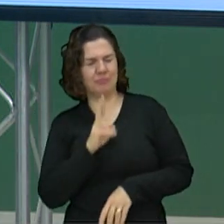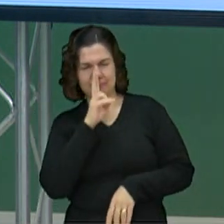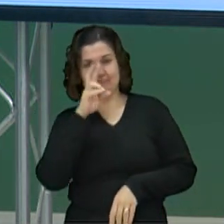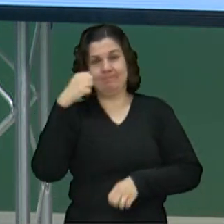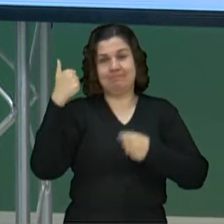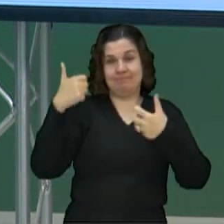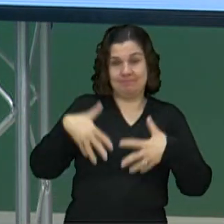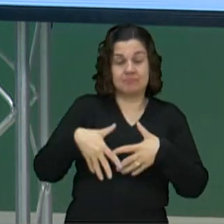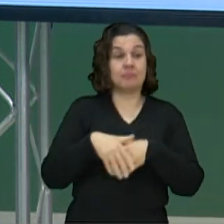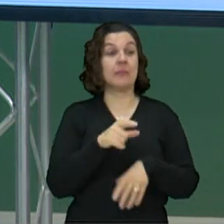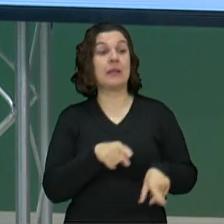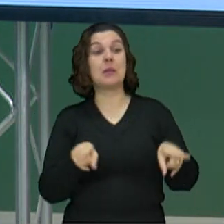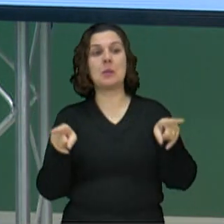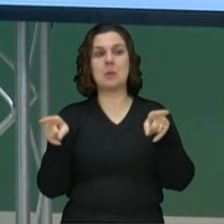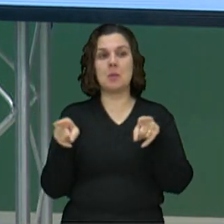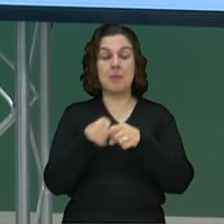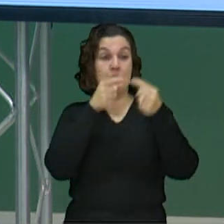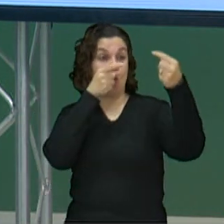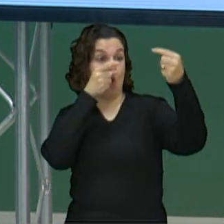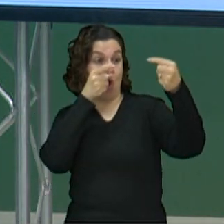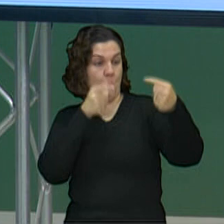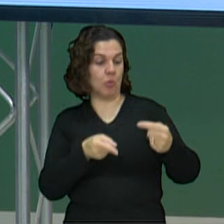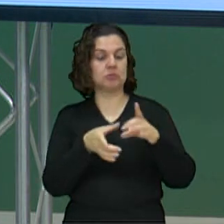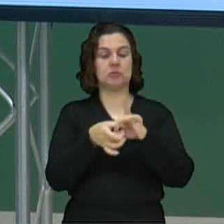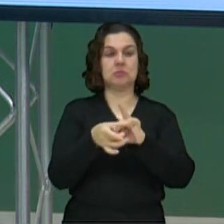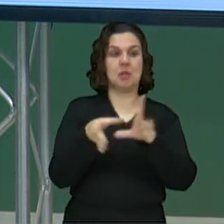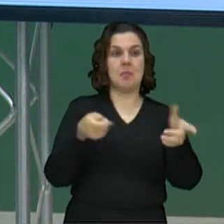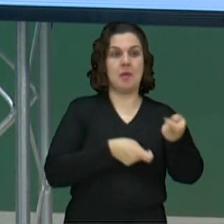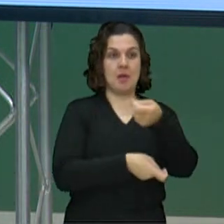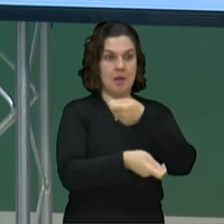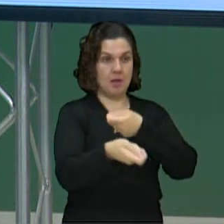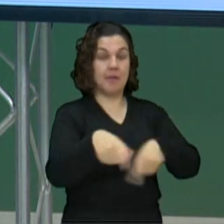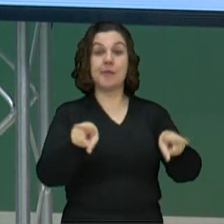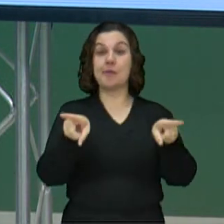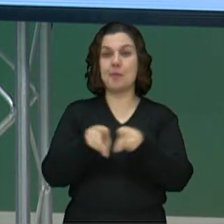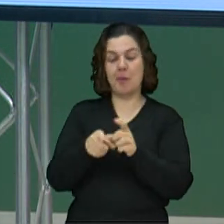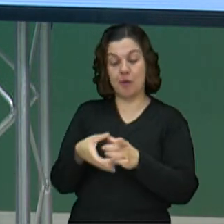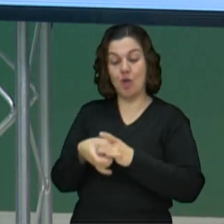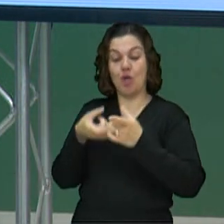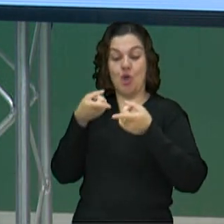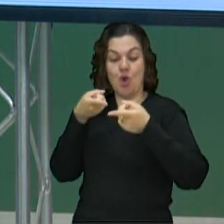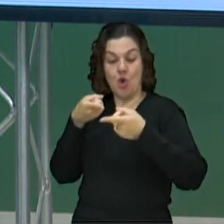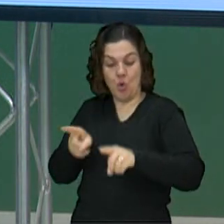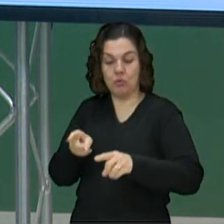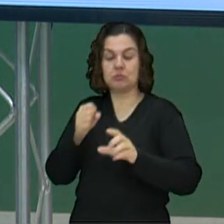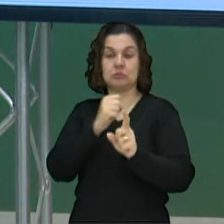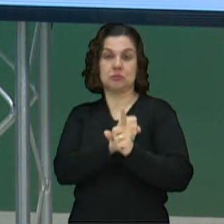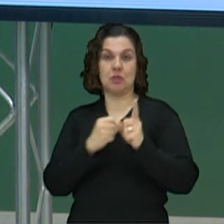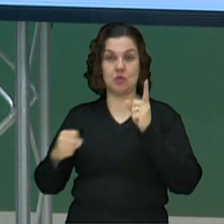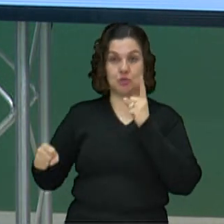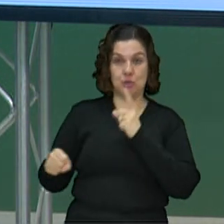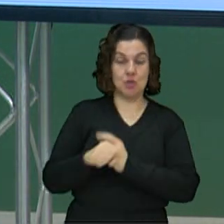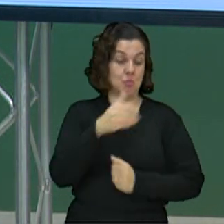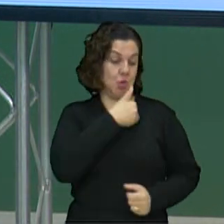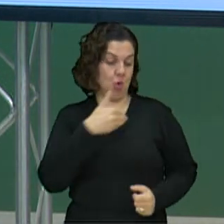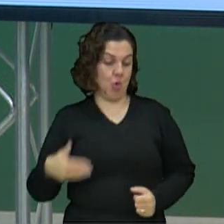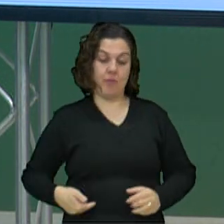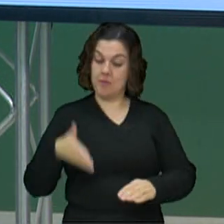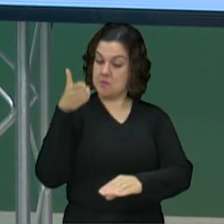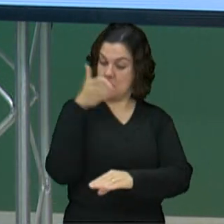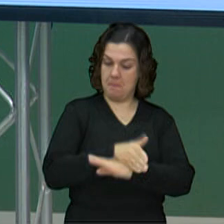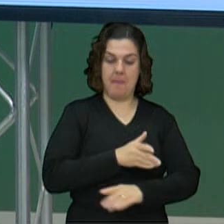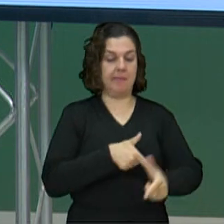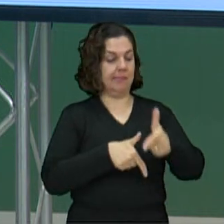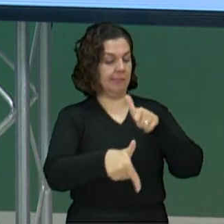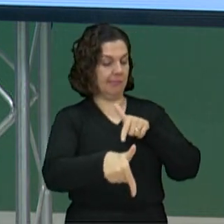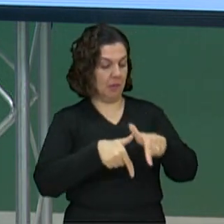supervalorizado. Ainda, contra o liberalismo e contra o socialismo. A ideia de que o governo não interfere no mercado, lembra